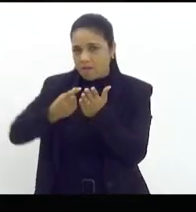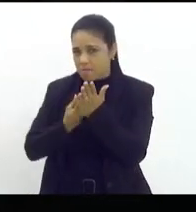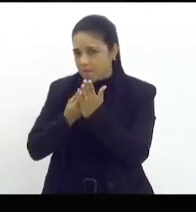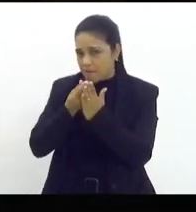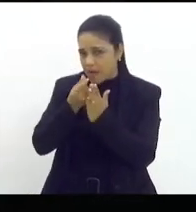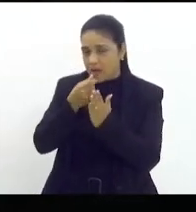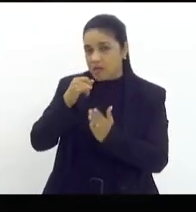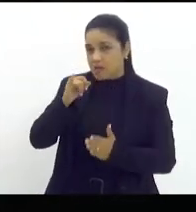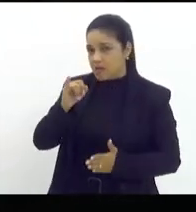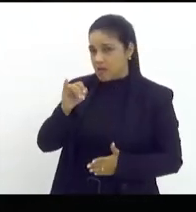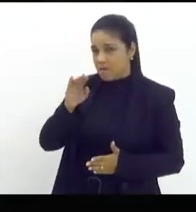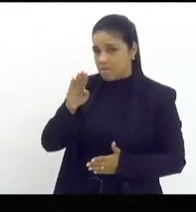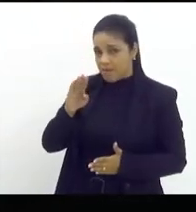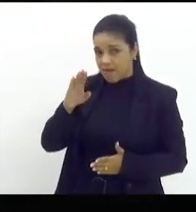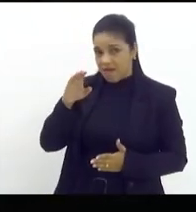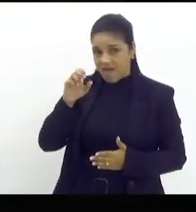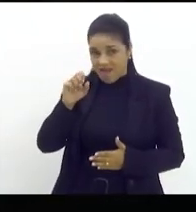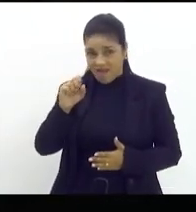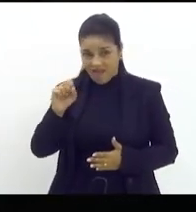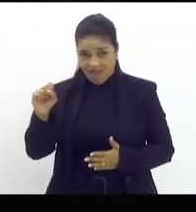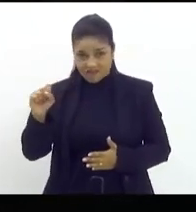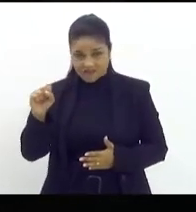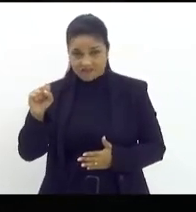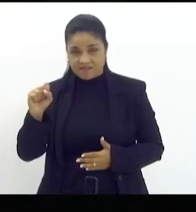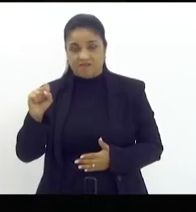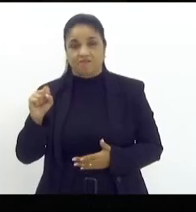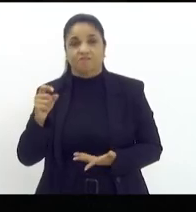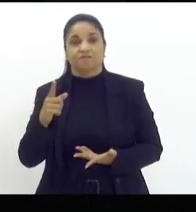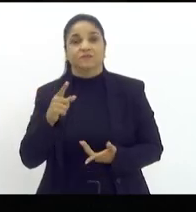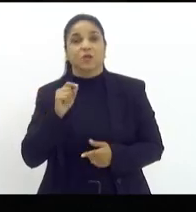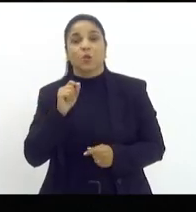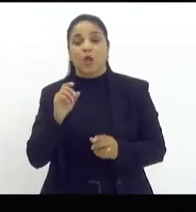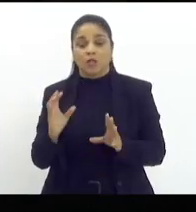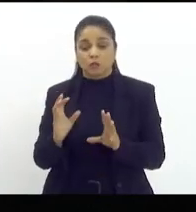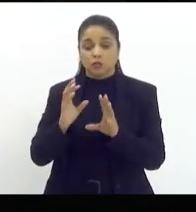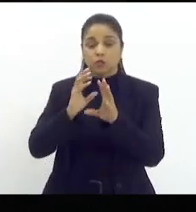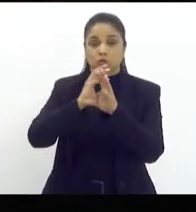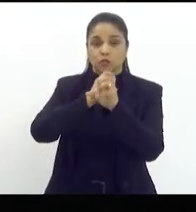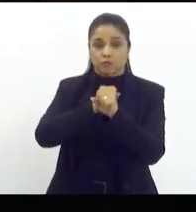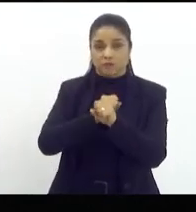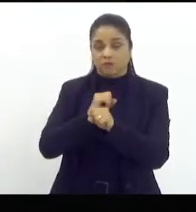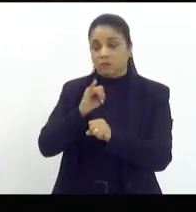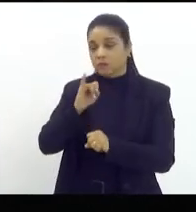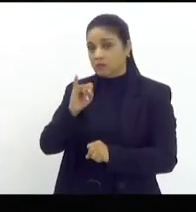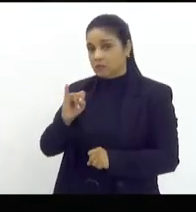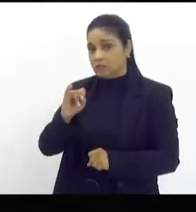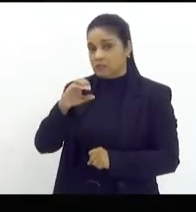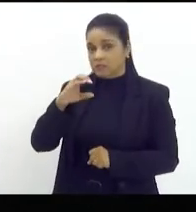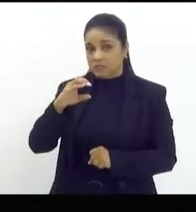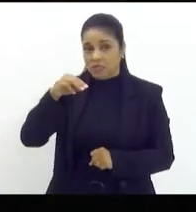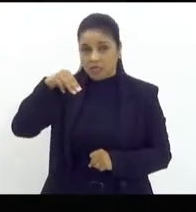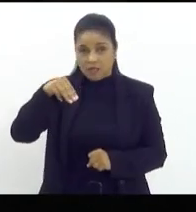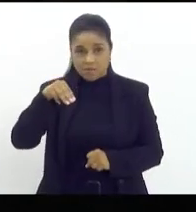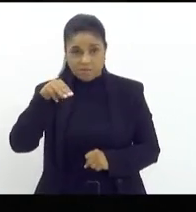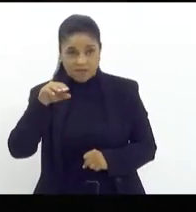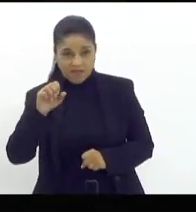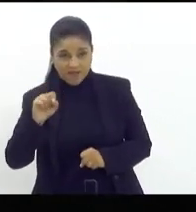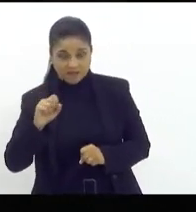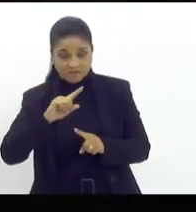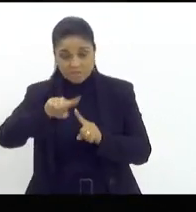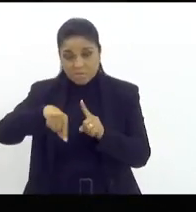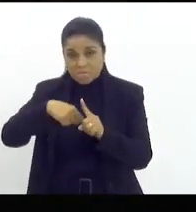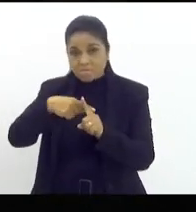no imposto sobre bem serviços é o somatório do ICMS mais o